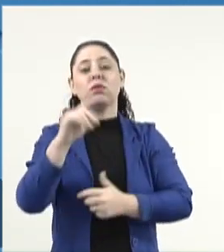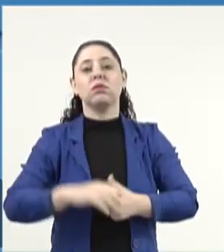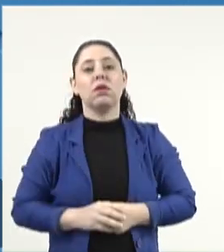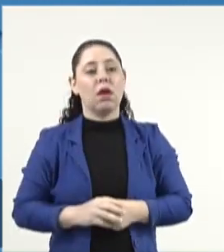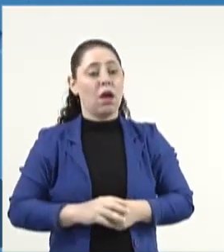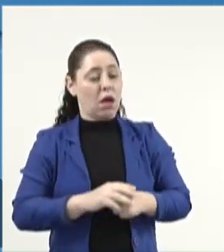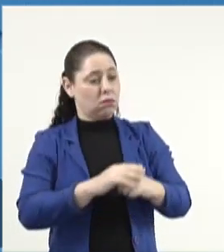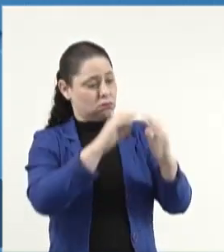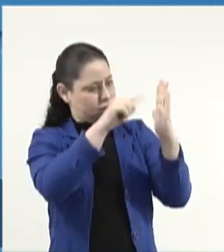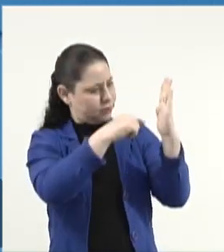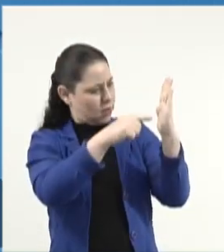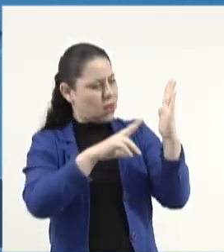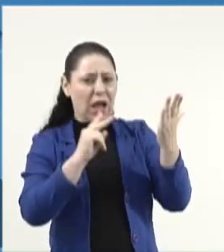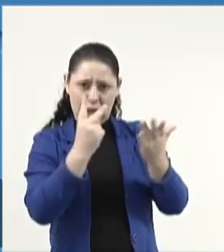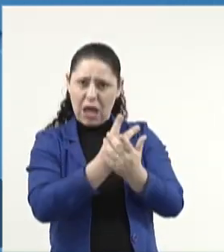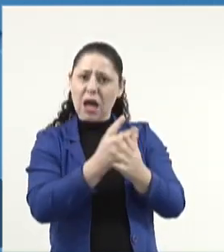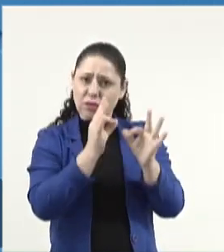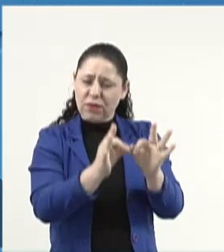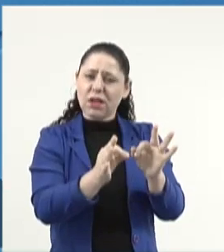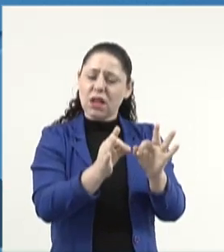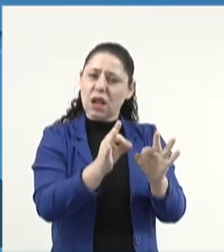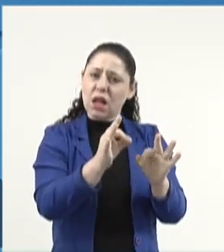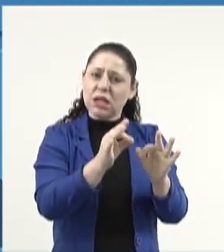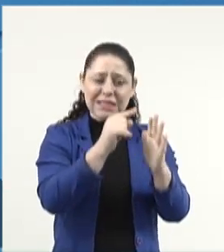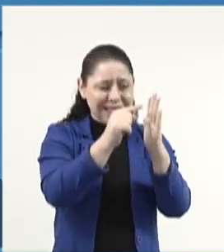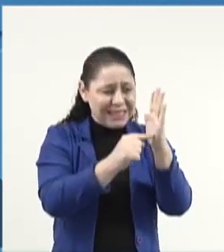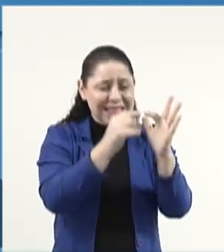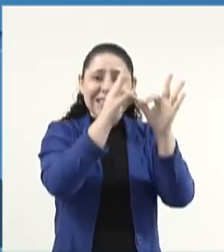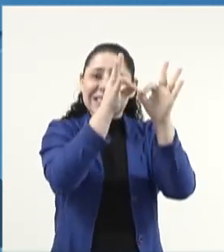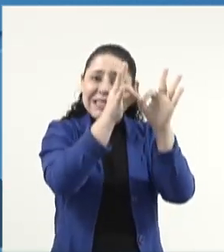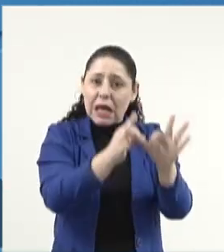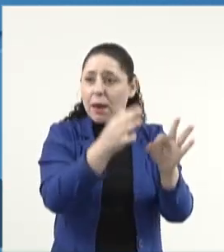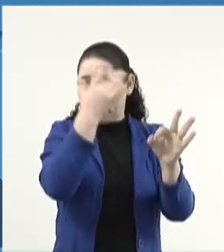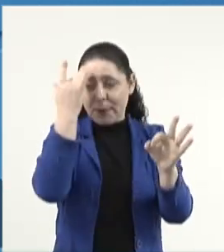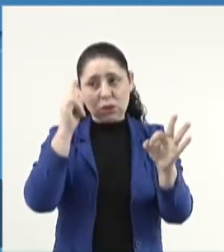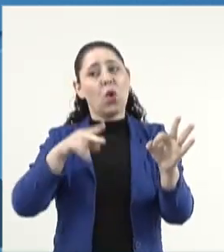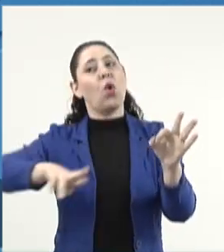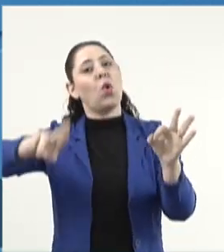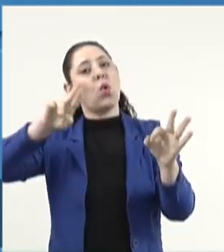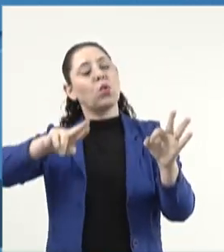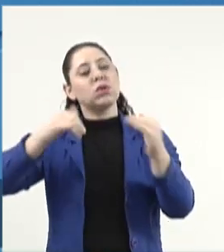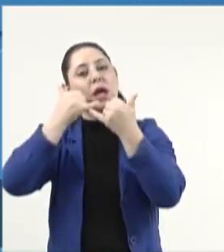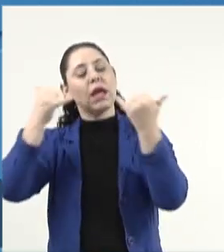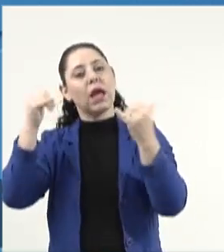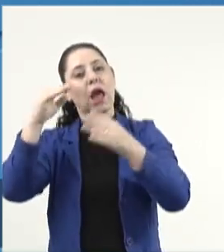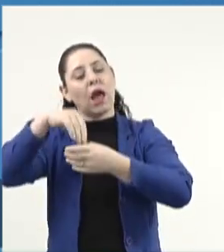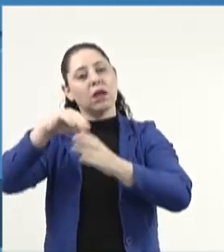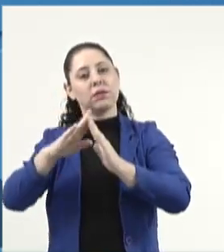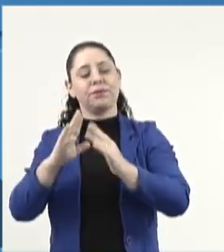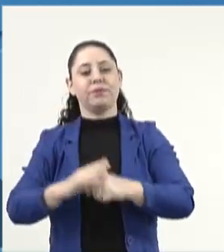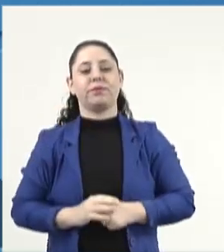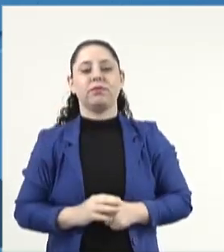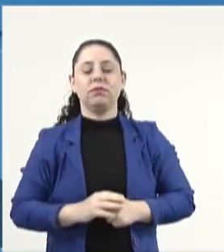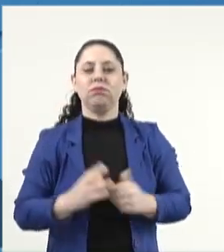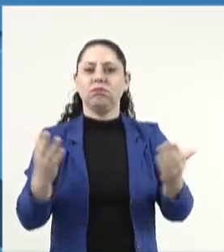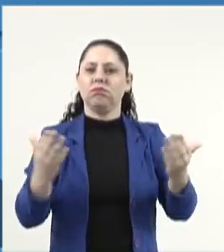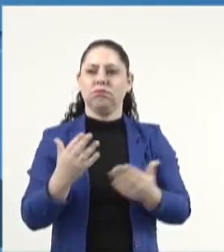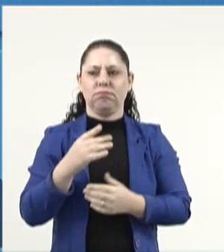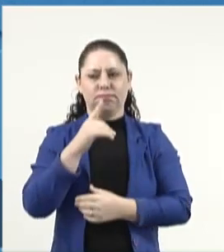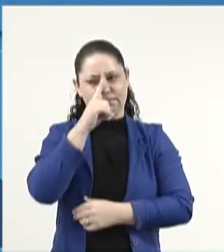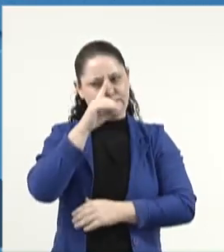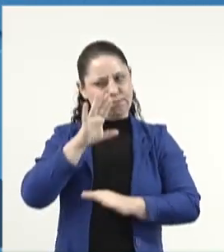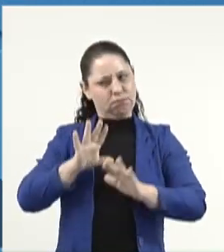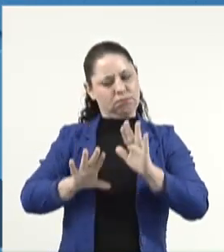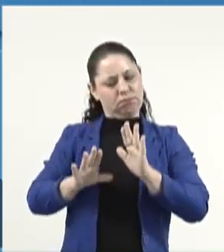Se realmente eles estão medindo aquilo que as pessoas consomem. Hoje, é uma das maiores